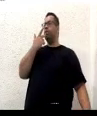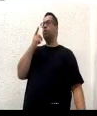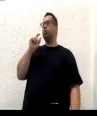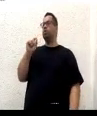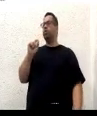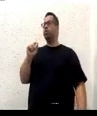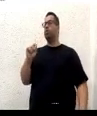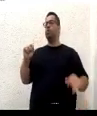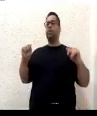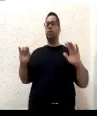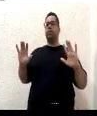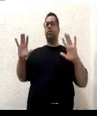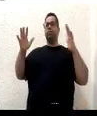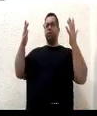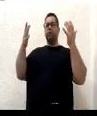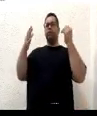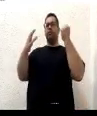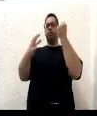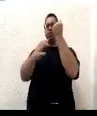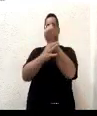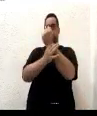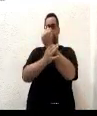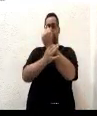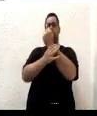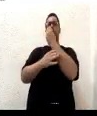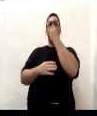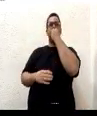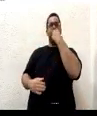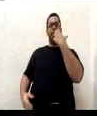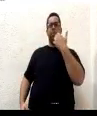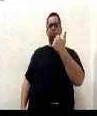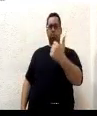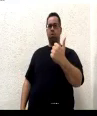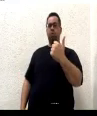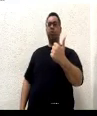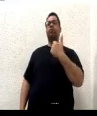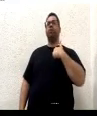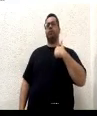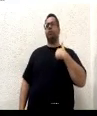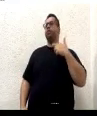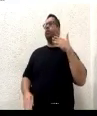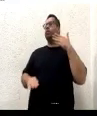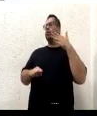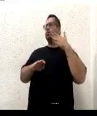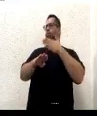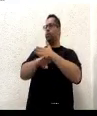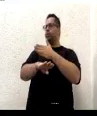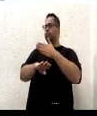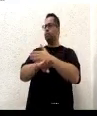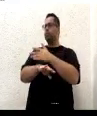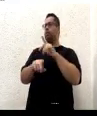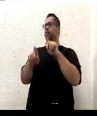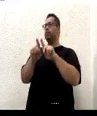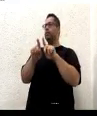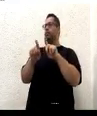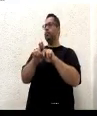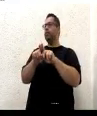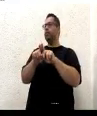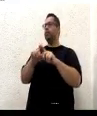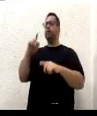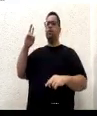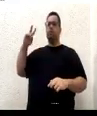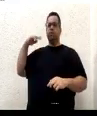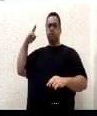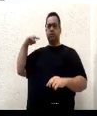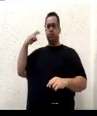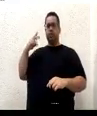festa segura, uma festa boa, uma festa que eu participei. Inclusive, lá encontrei alguns vereadores, encontrei